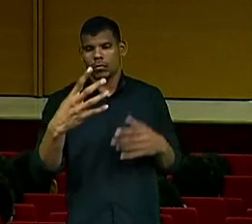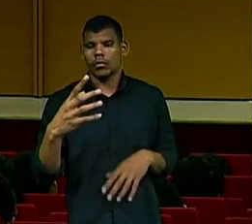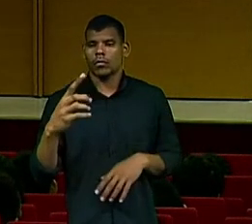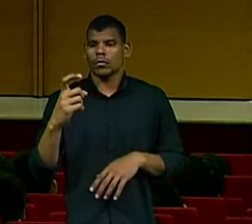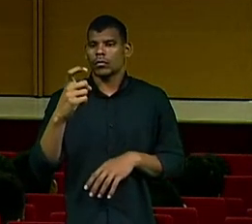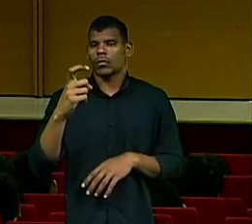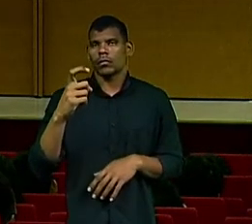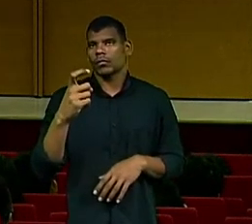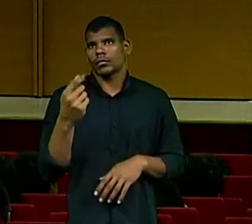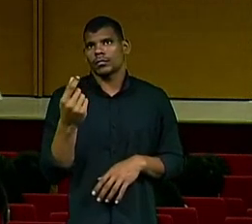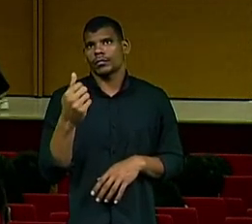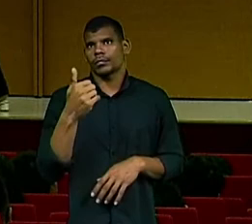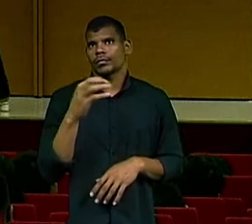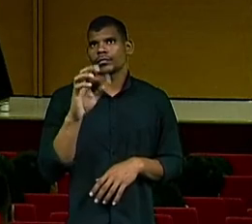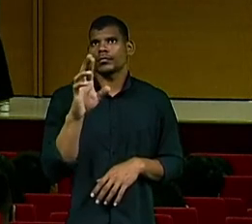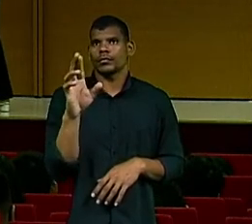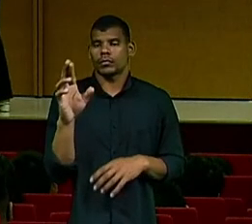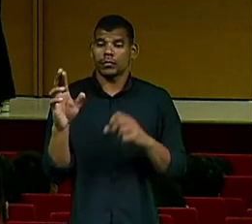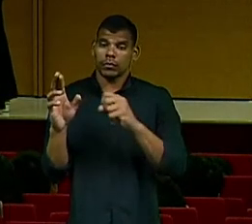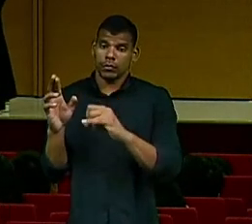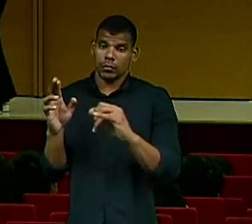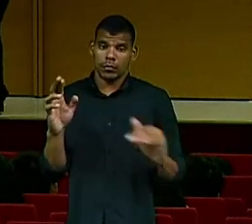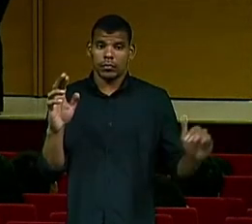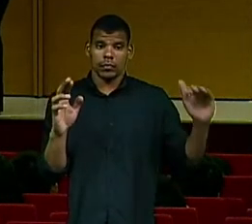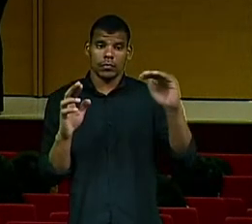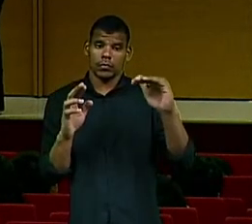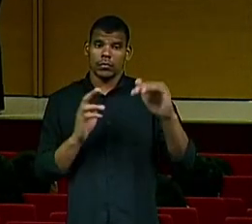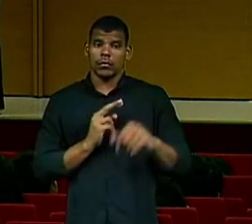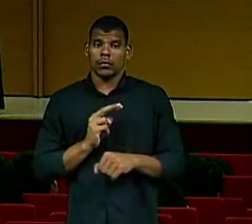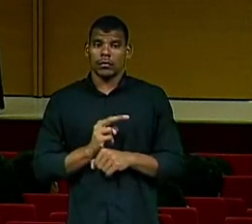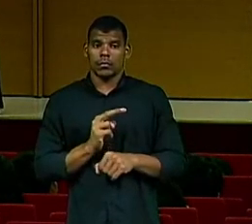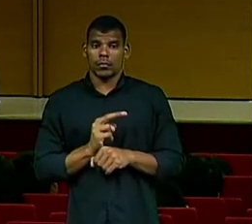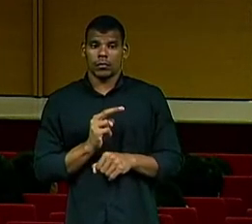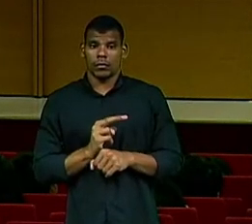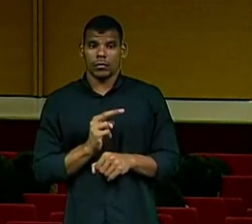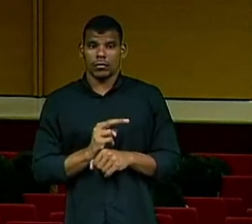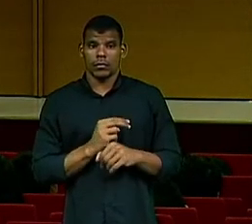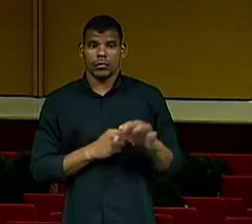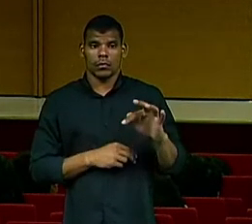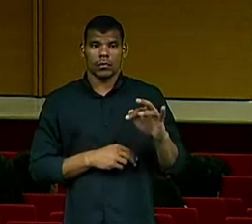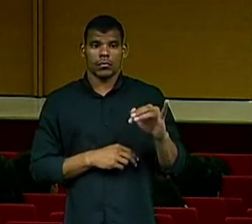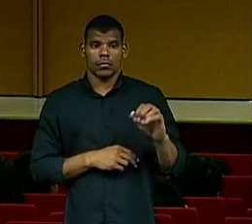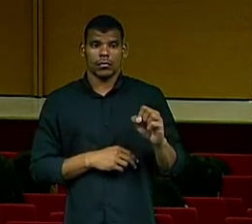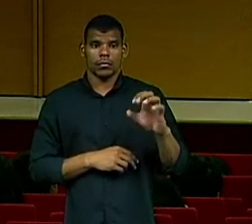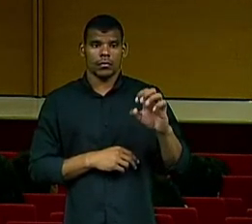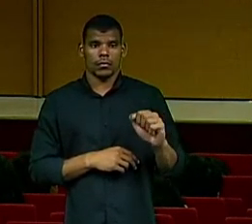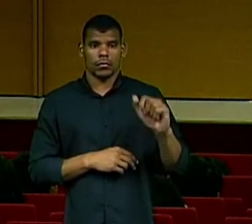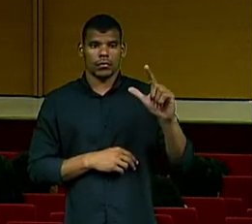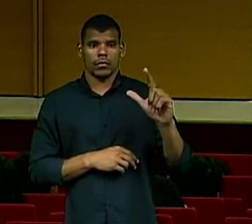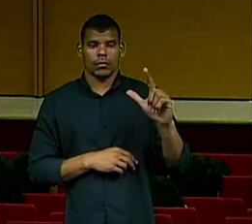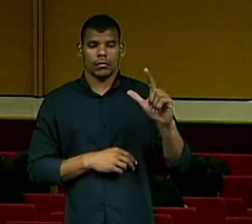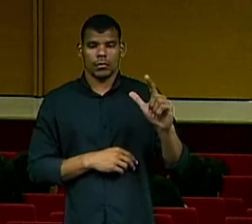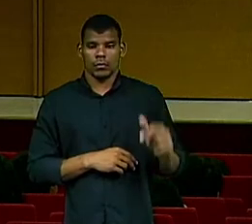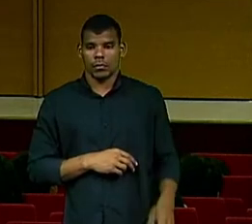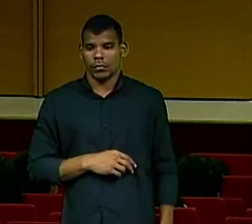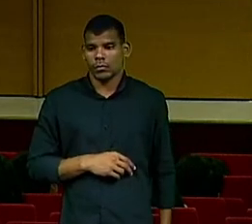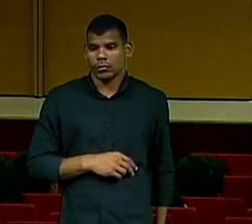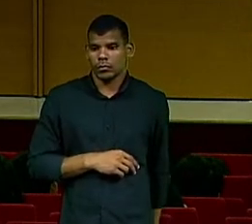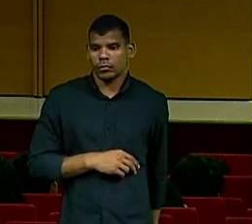X e meio aí o tinha os fiscais o Sarney Sarney como uma espécie de